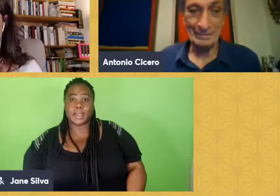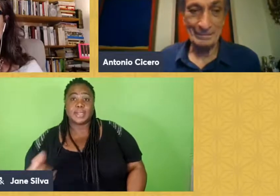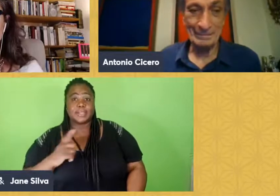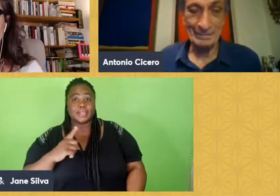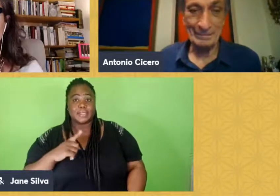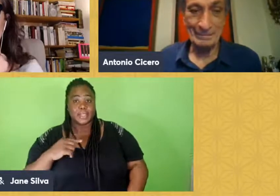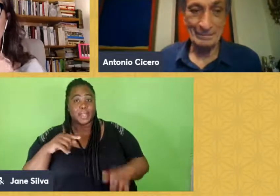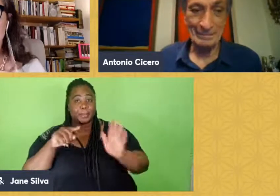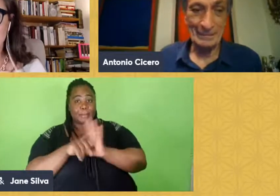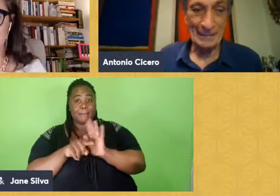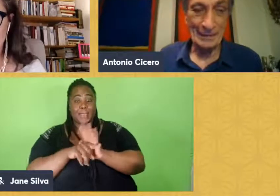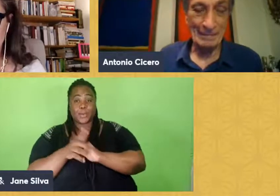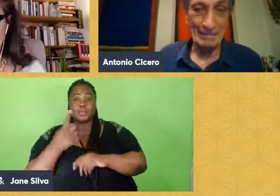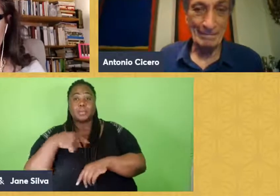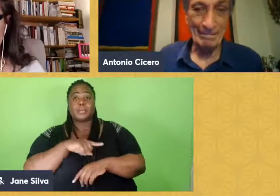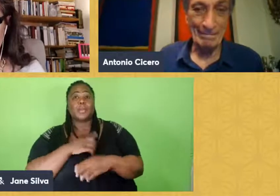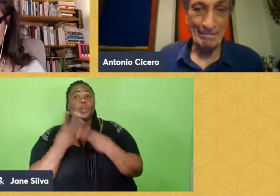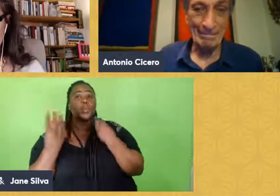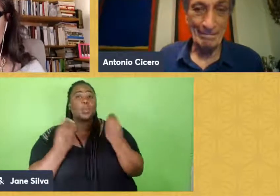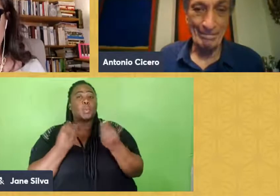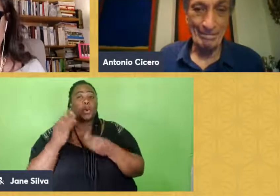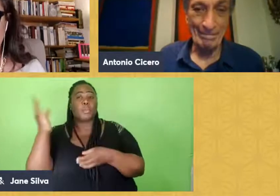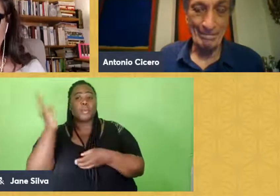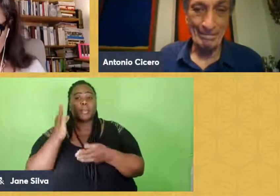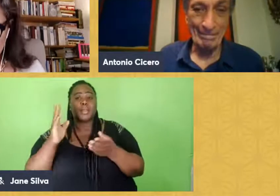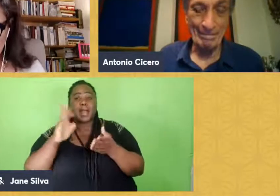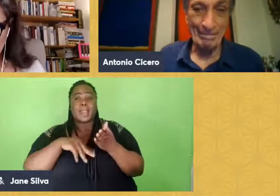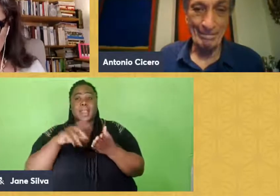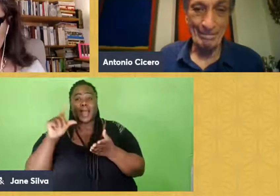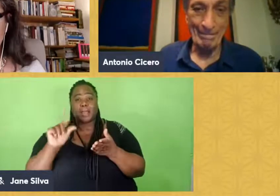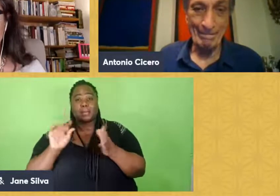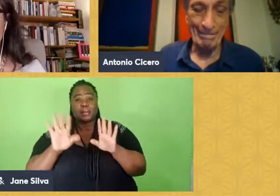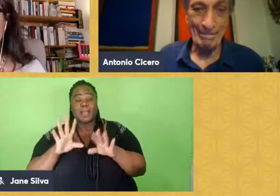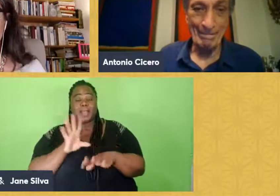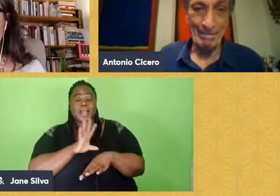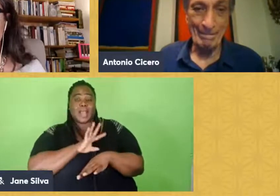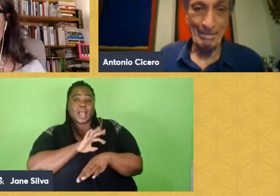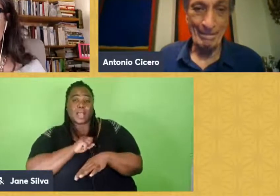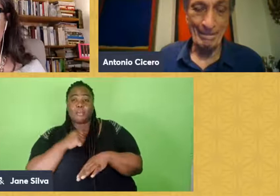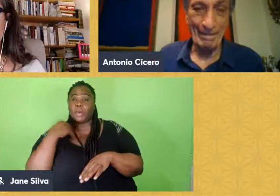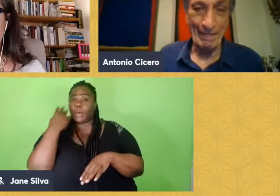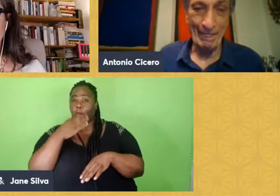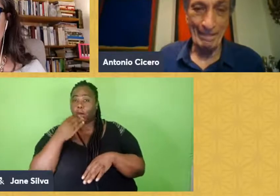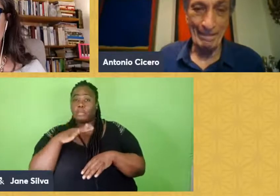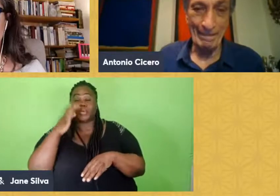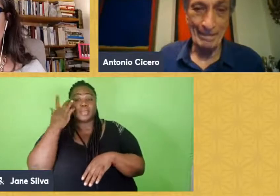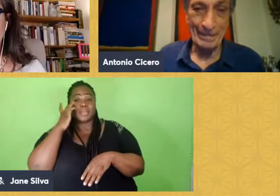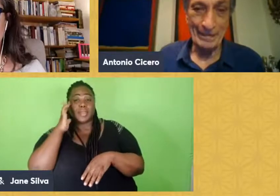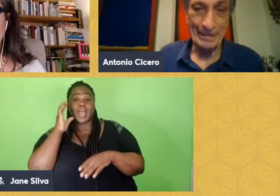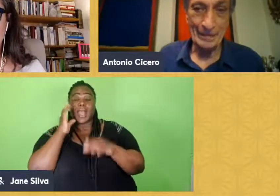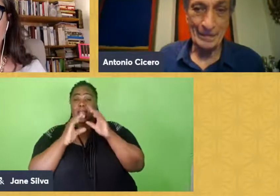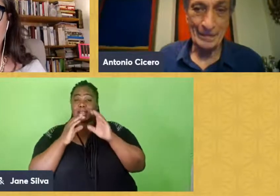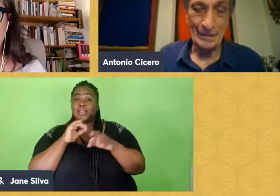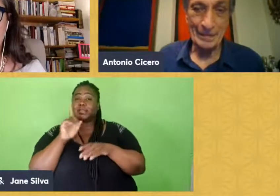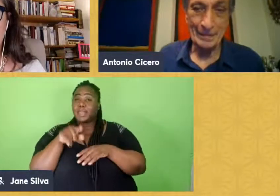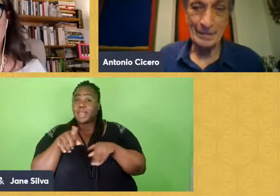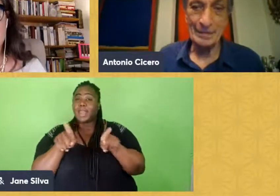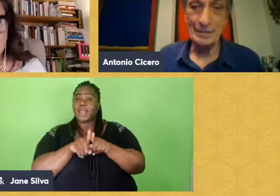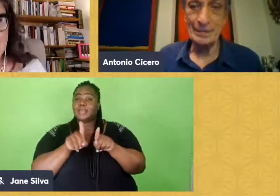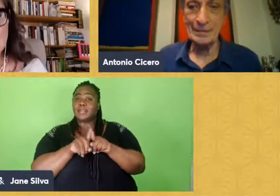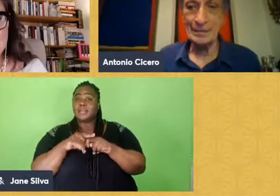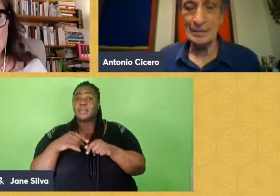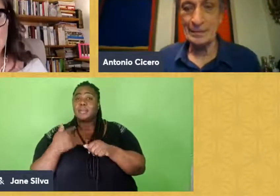Maristela Medeiros. Como os brasileiros leem menos, mas amam músicas? As canções também foram e são uma forma de